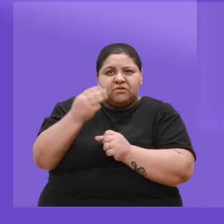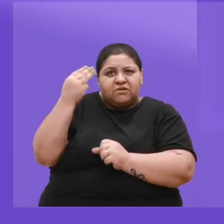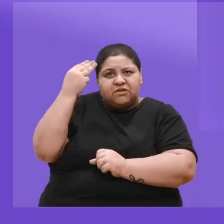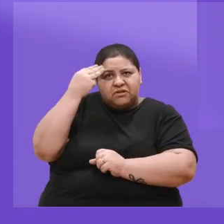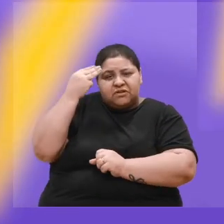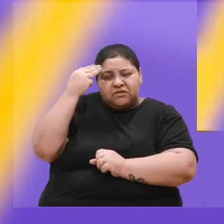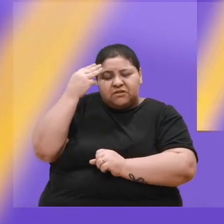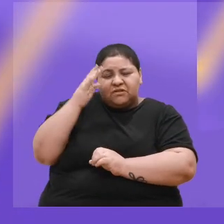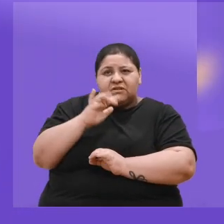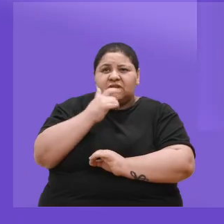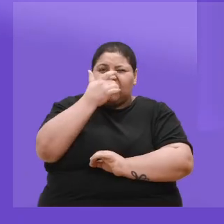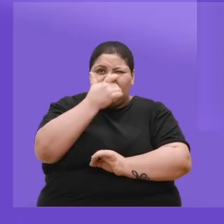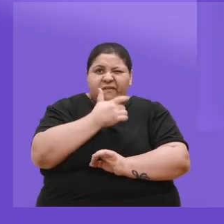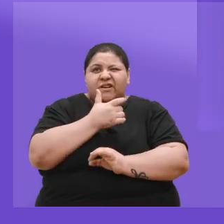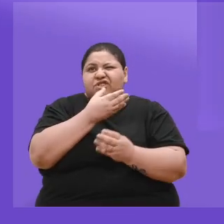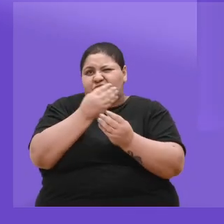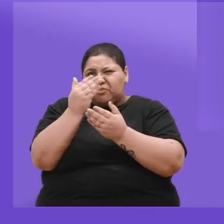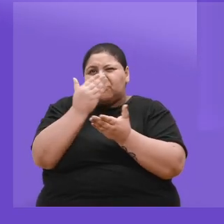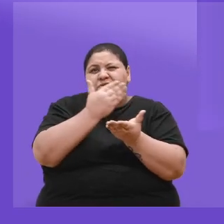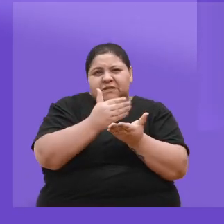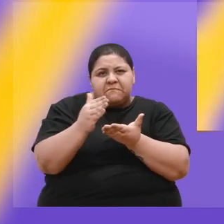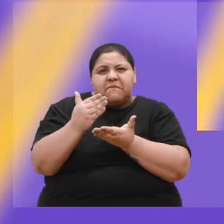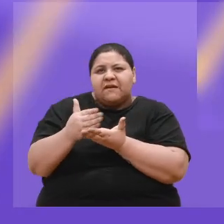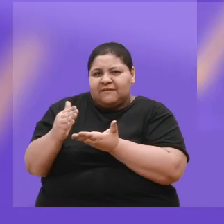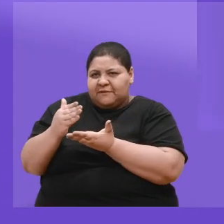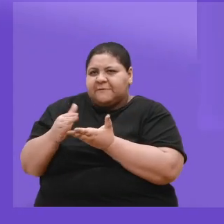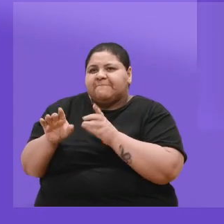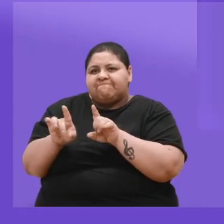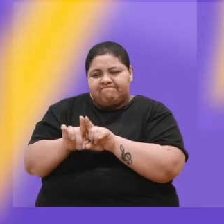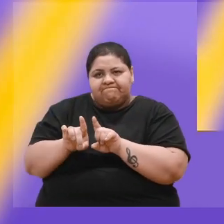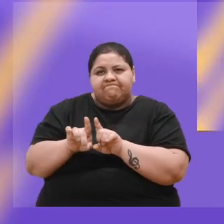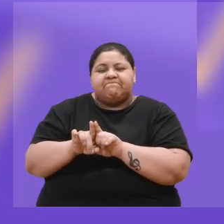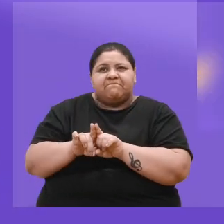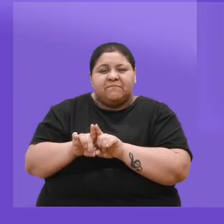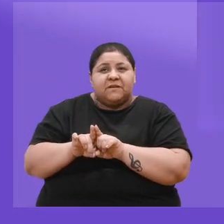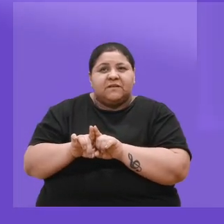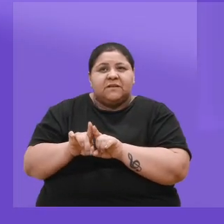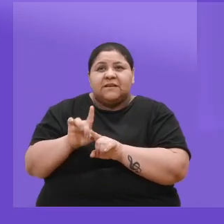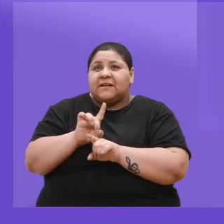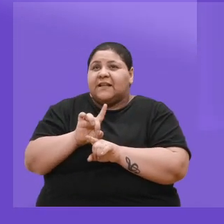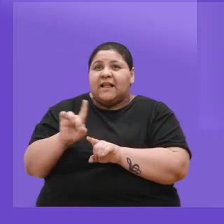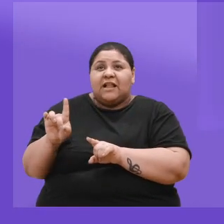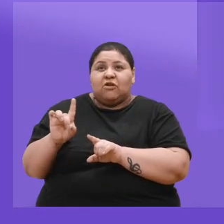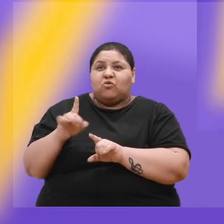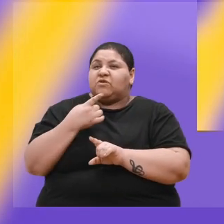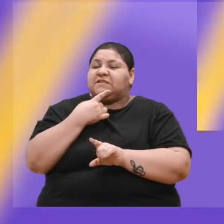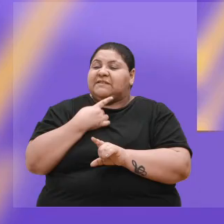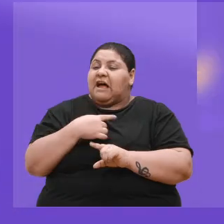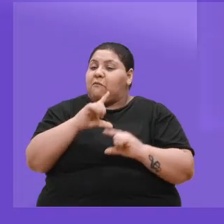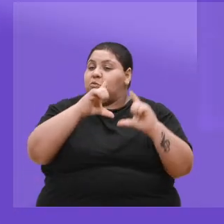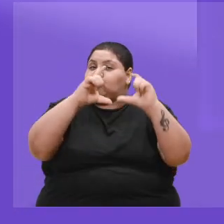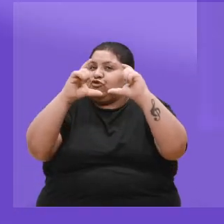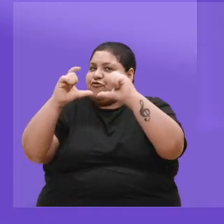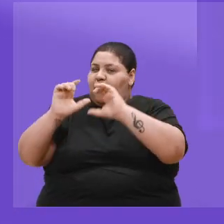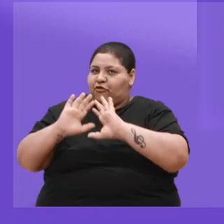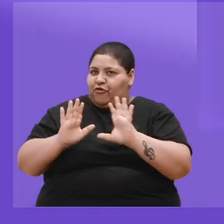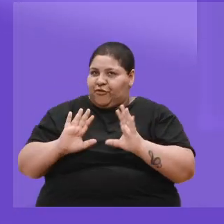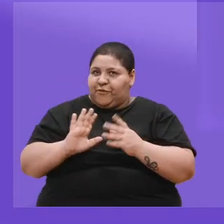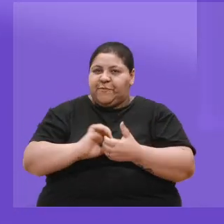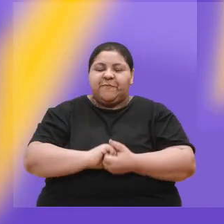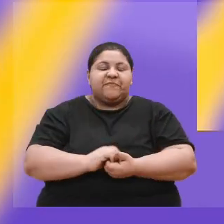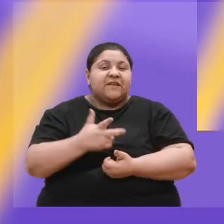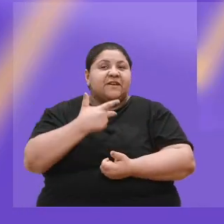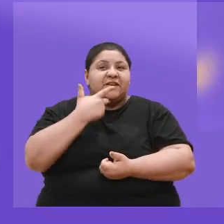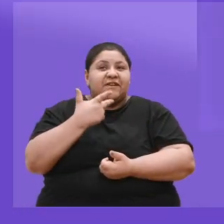de... E acho que muita coisa se perdeu também, né, Cecília? E ela não era muito de fotos, né? Os relatos